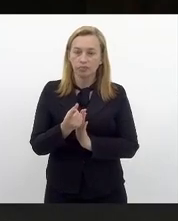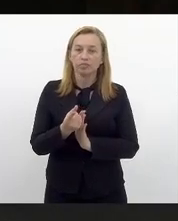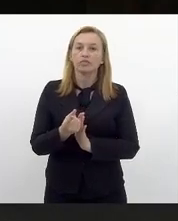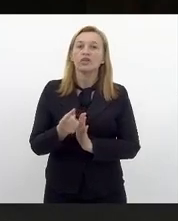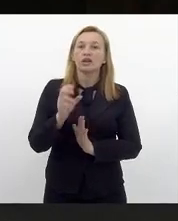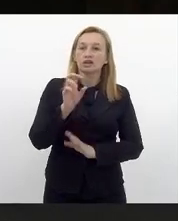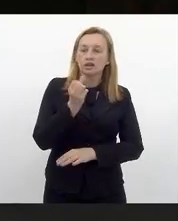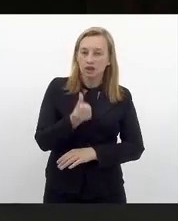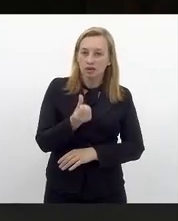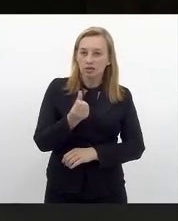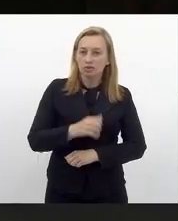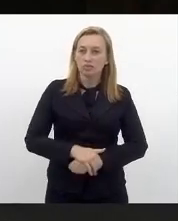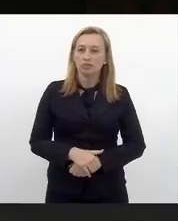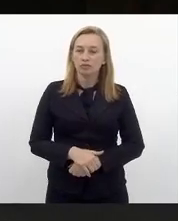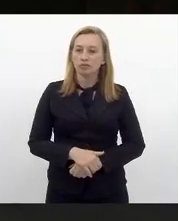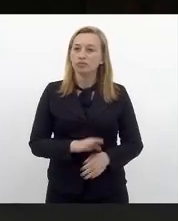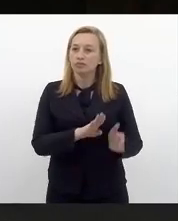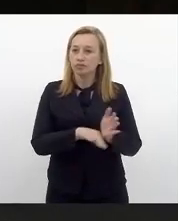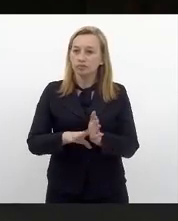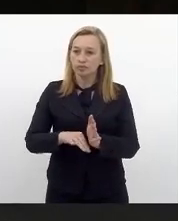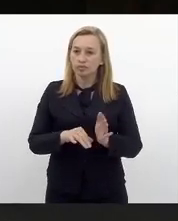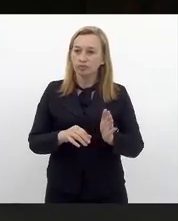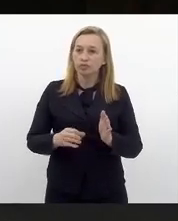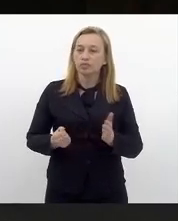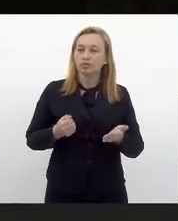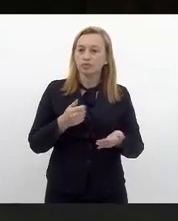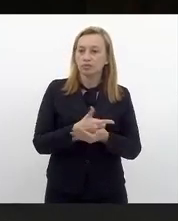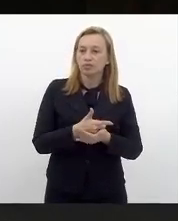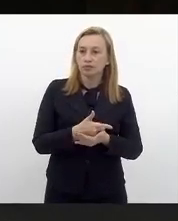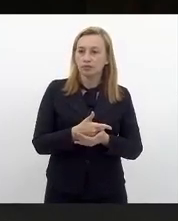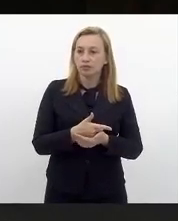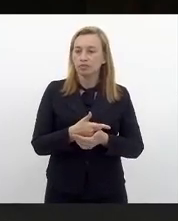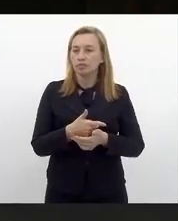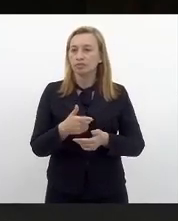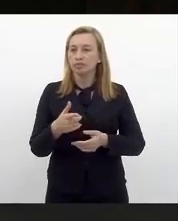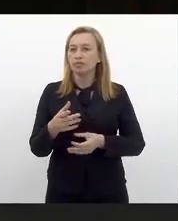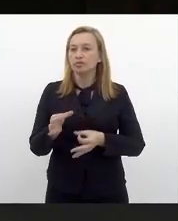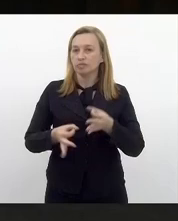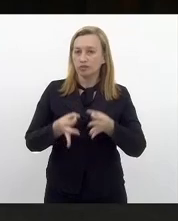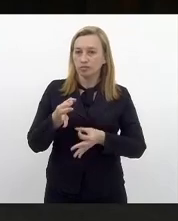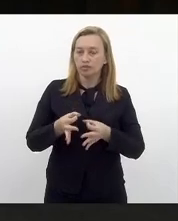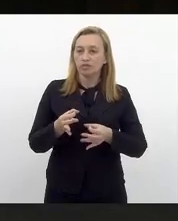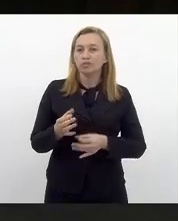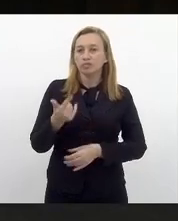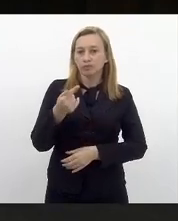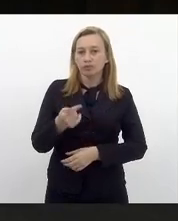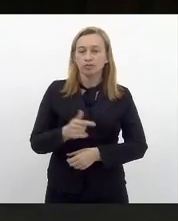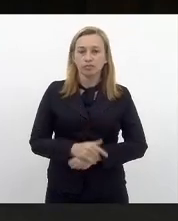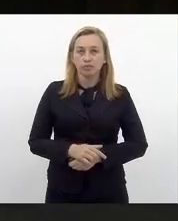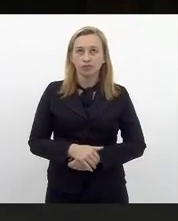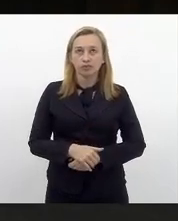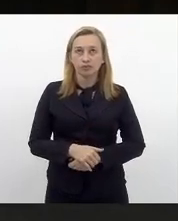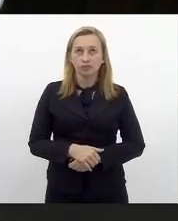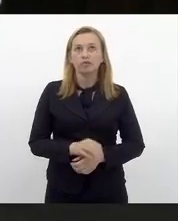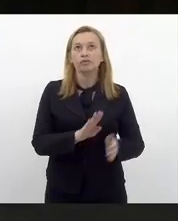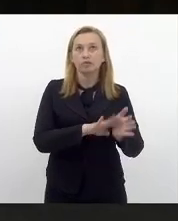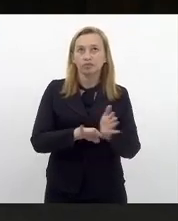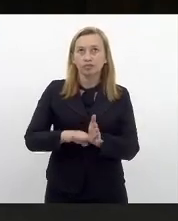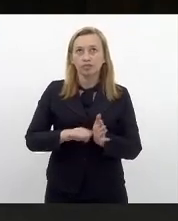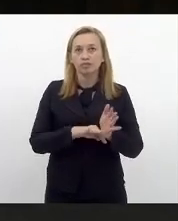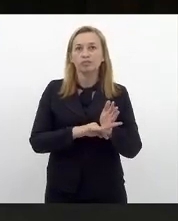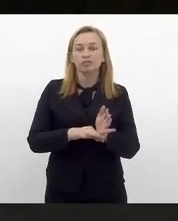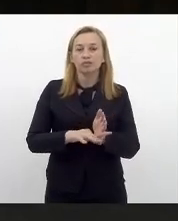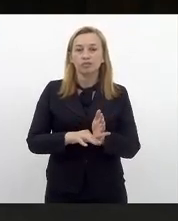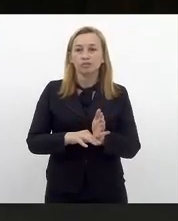seis as despesas com pagamentos de sentenças judiciais 7 as despesas com recomposição